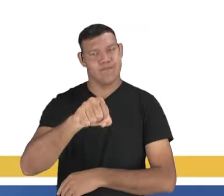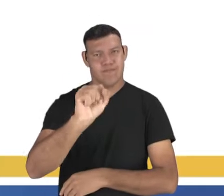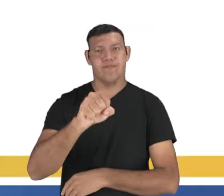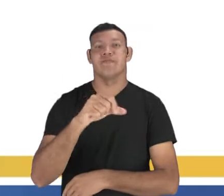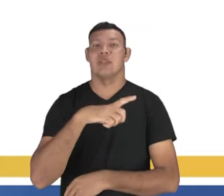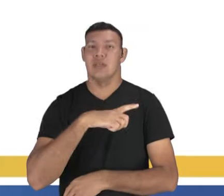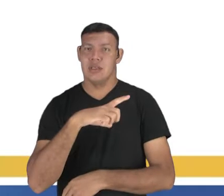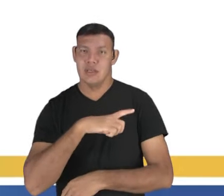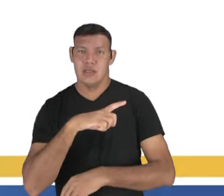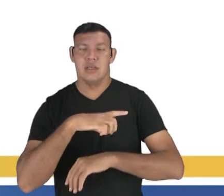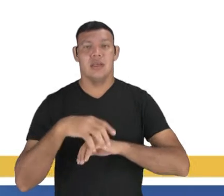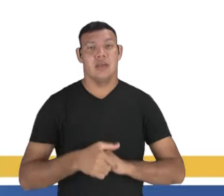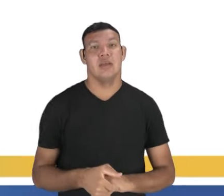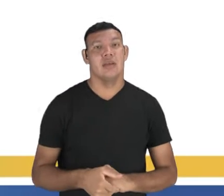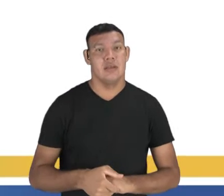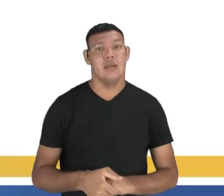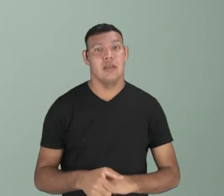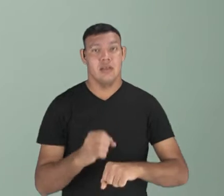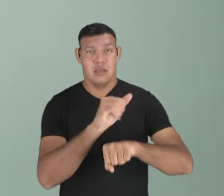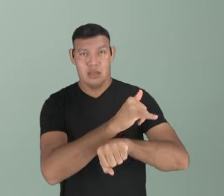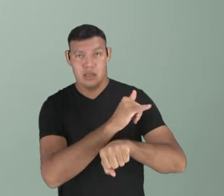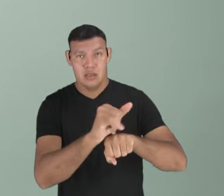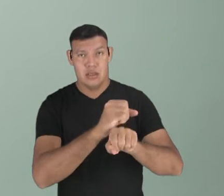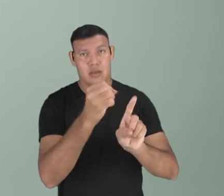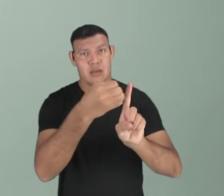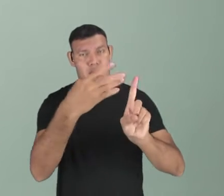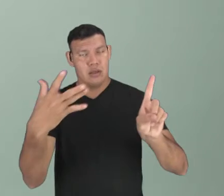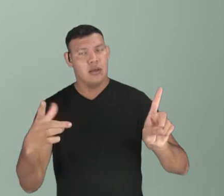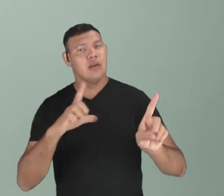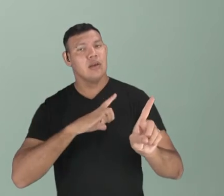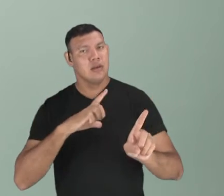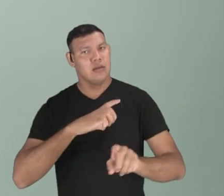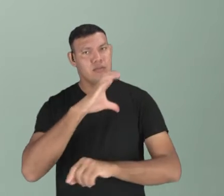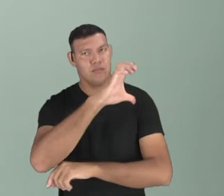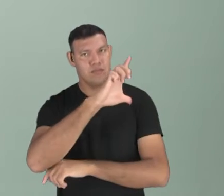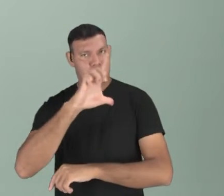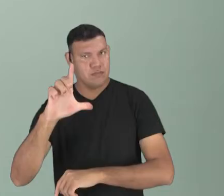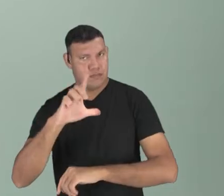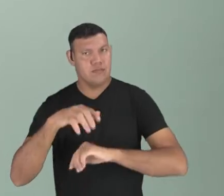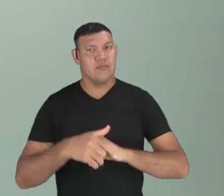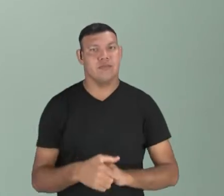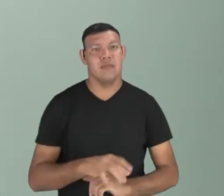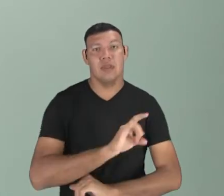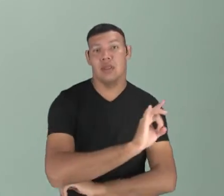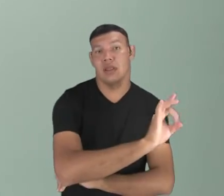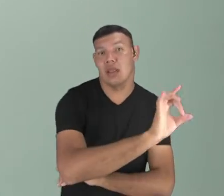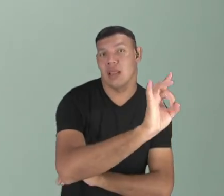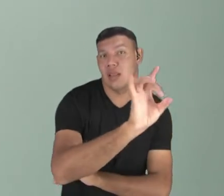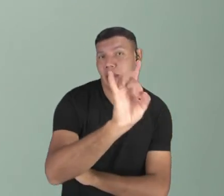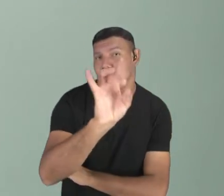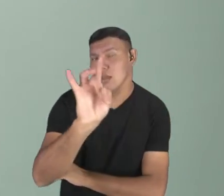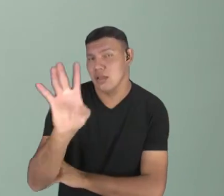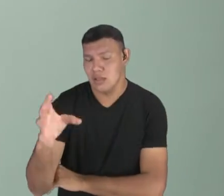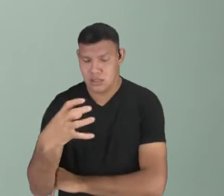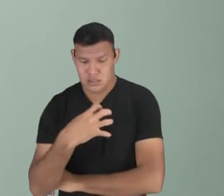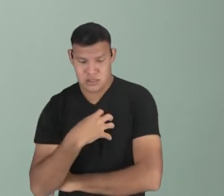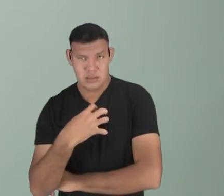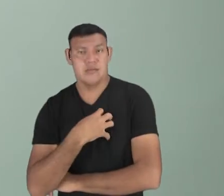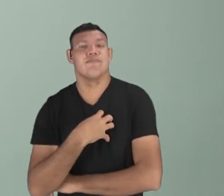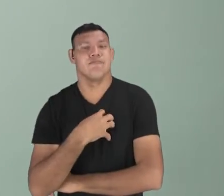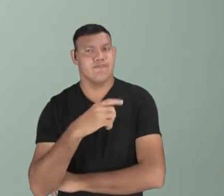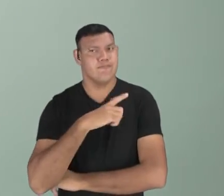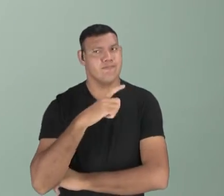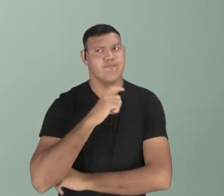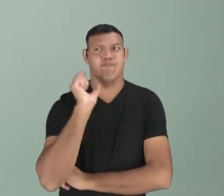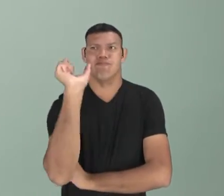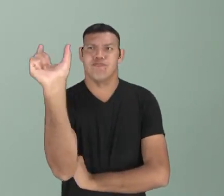existem. Esses operadores, eles possuem uma classificação, ou seja, para cada intencionalidade eu tenho lá uma